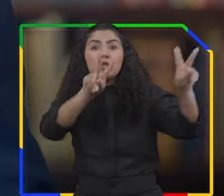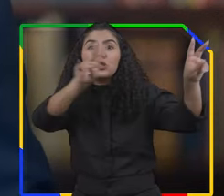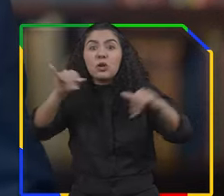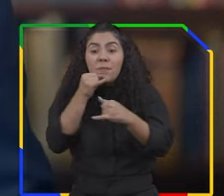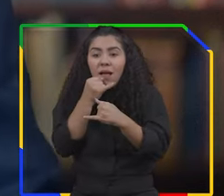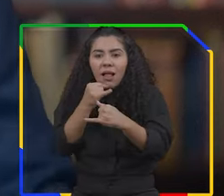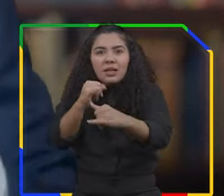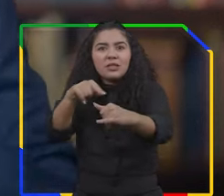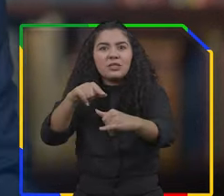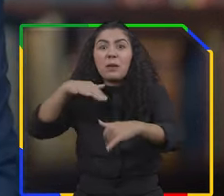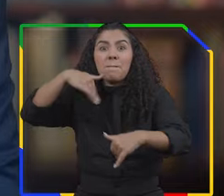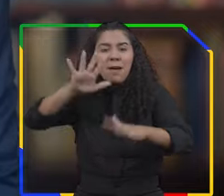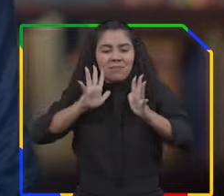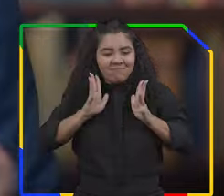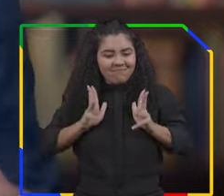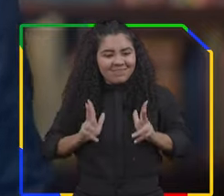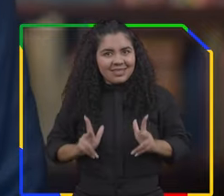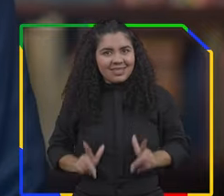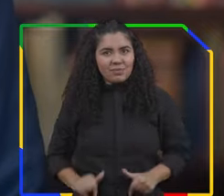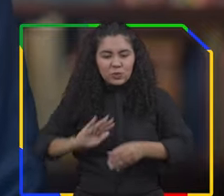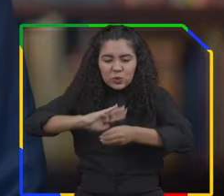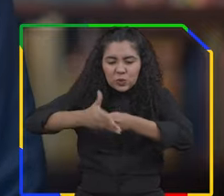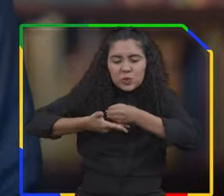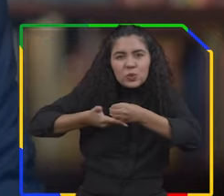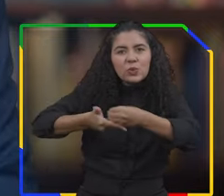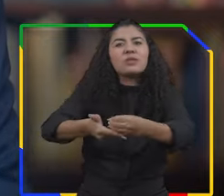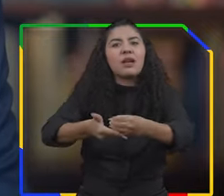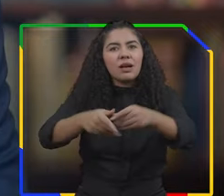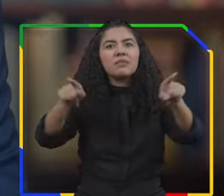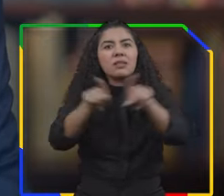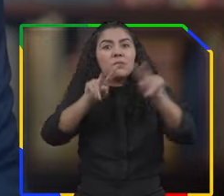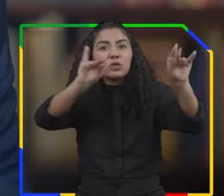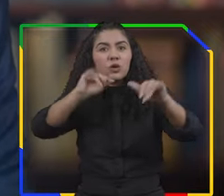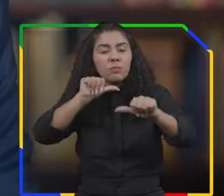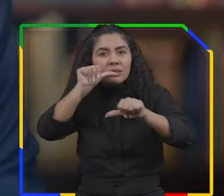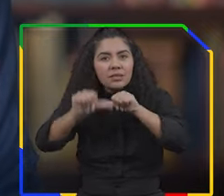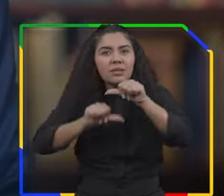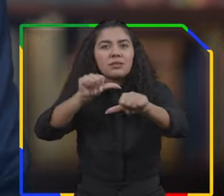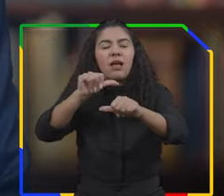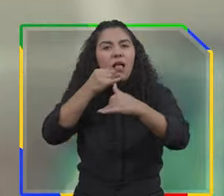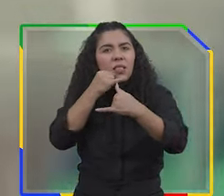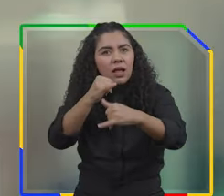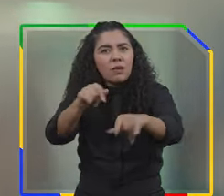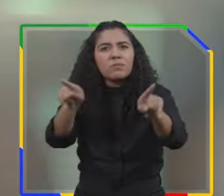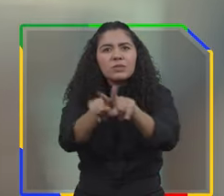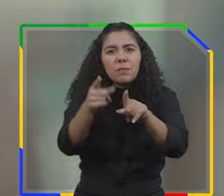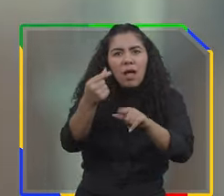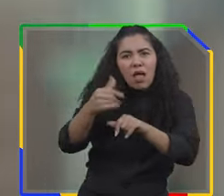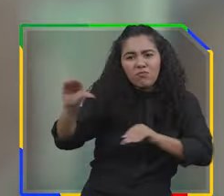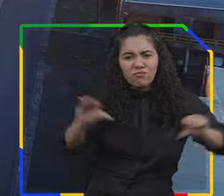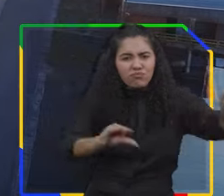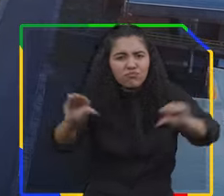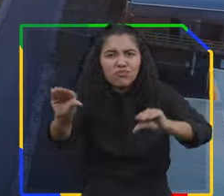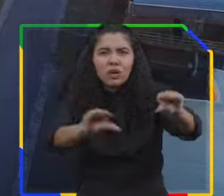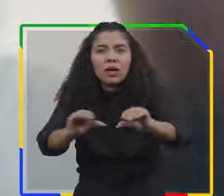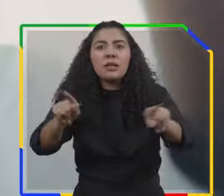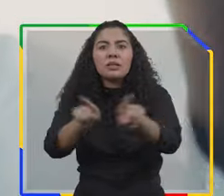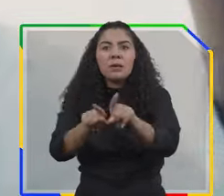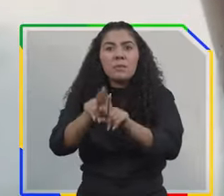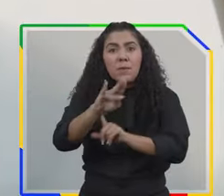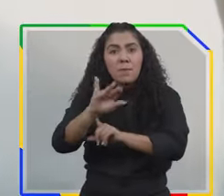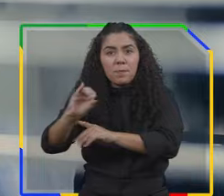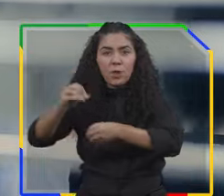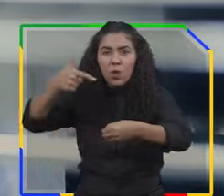matrizes de energia mais limpa do mundo demos início à transmissão energética ampliando os investimentos em